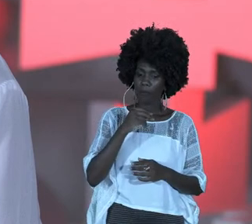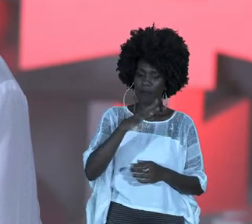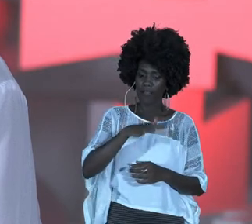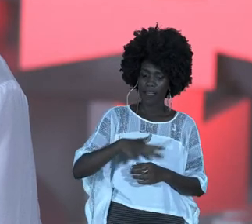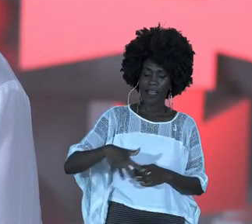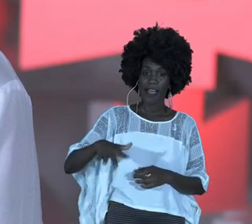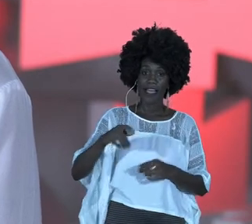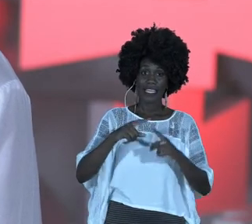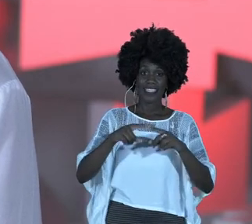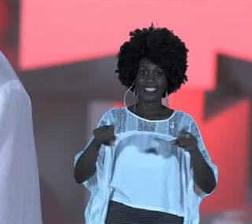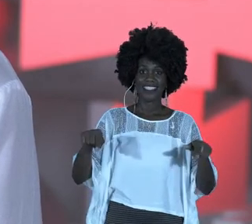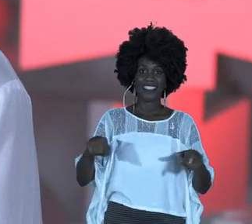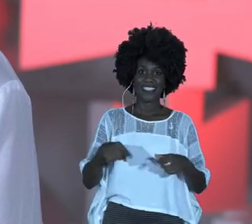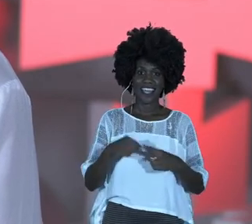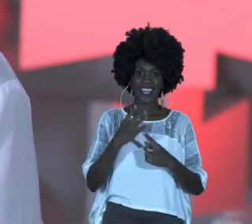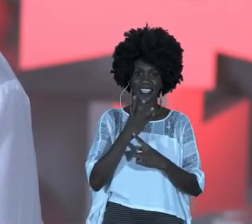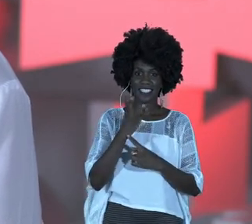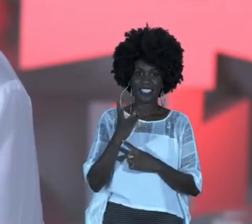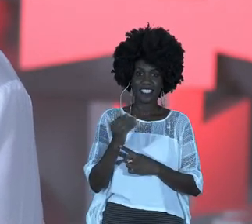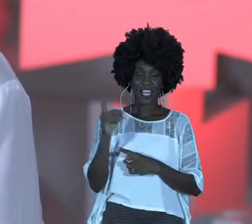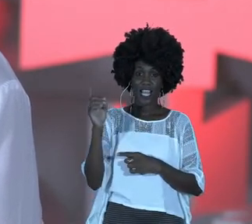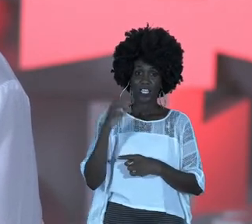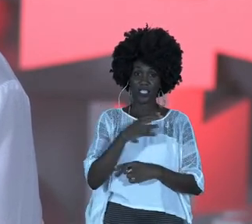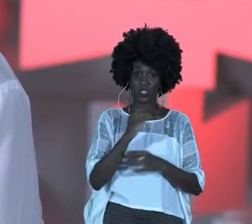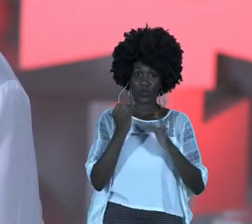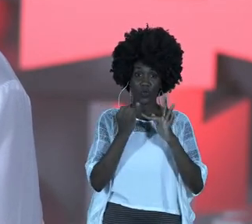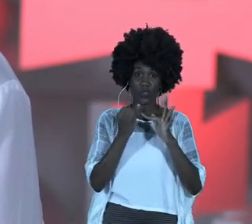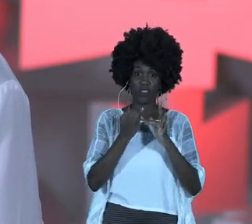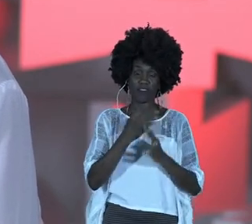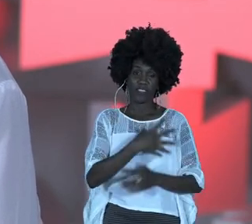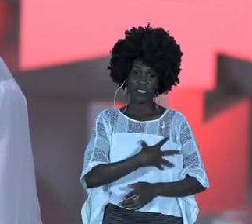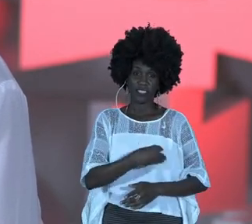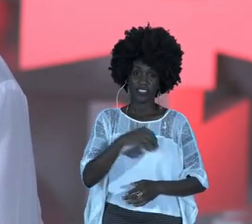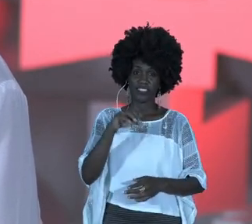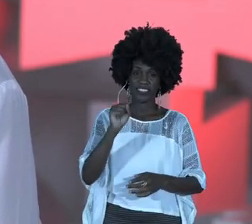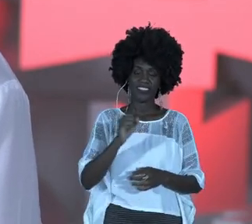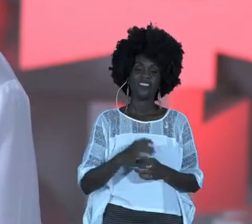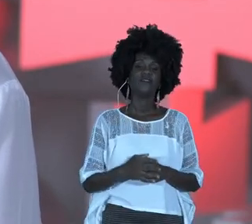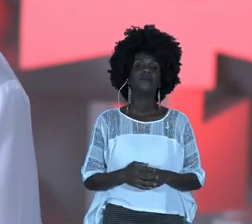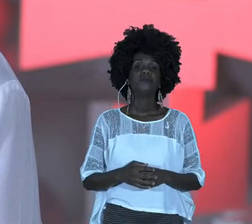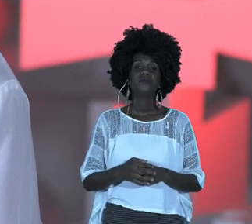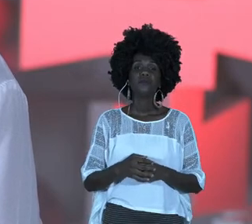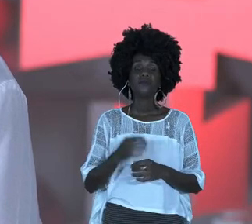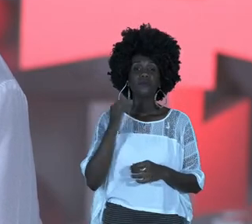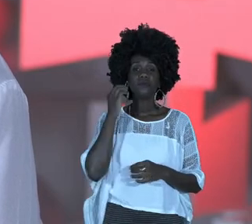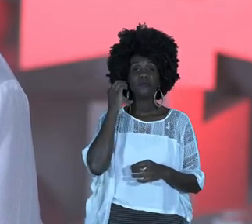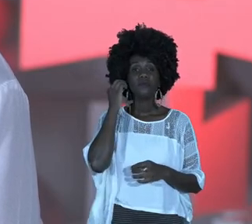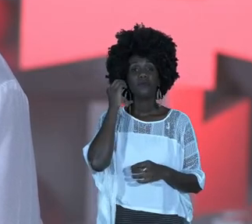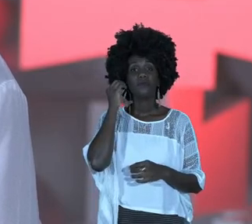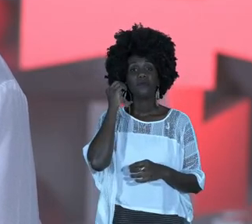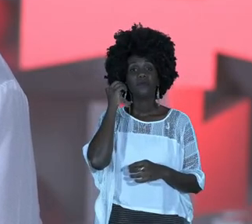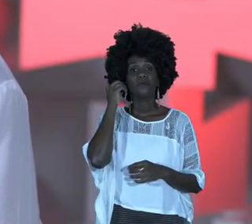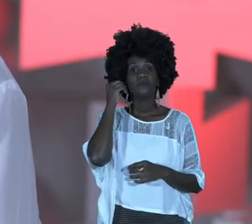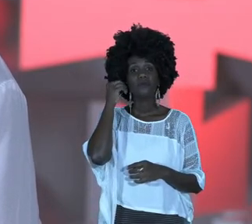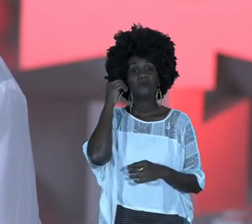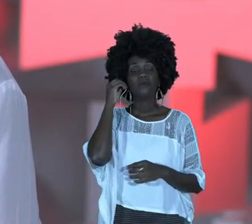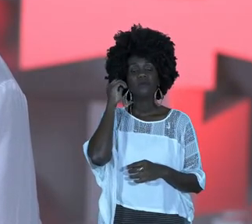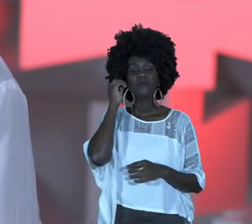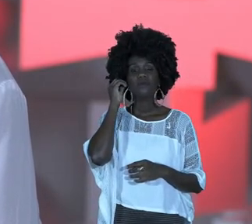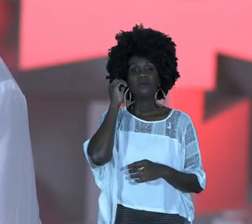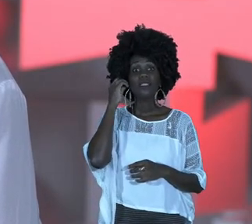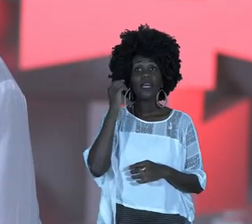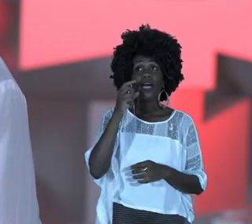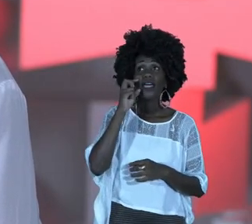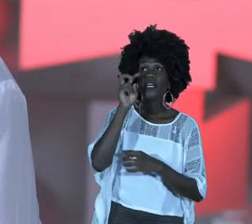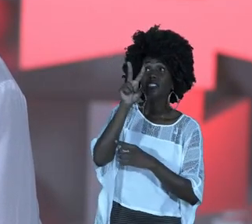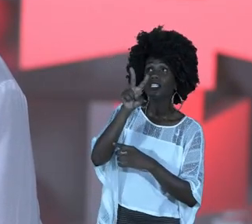de arte lá do Instituto Federal do IFBA de Simões Filho. E é lá em cima, nessa imagem, a gente vê a